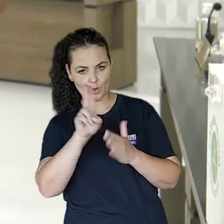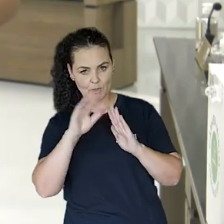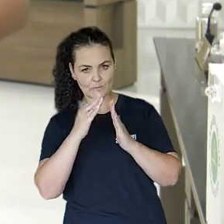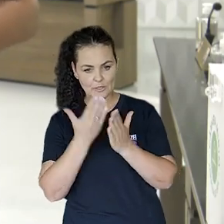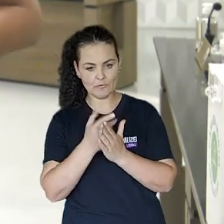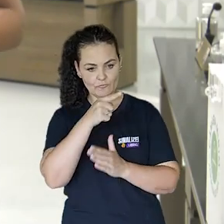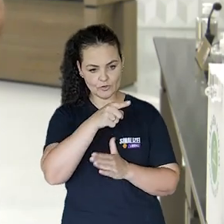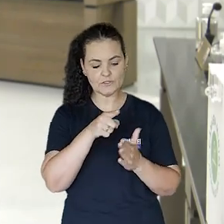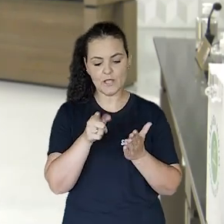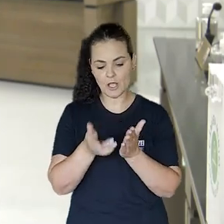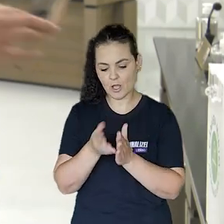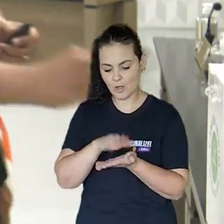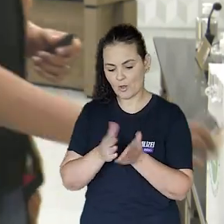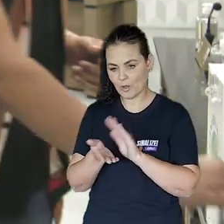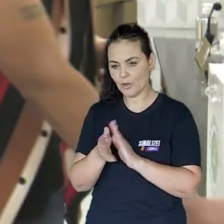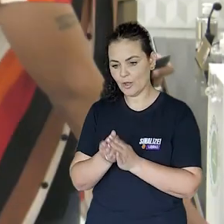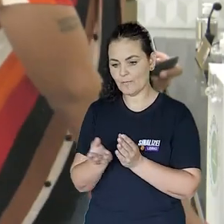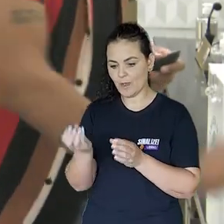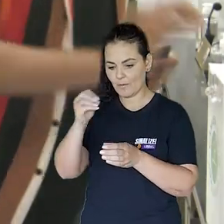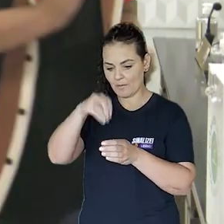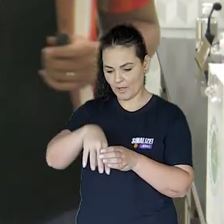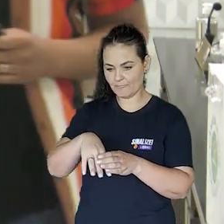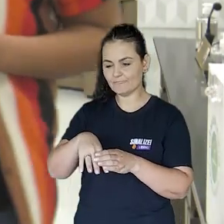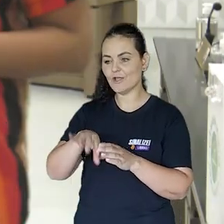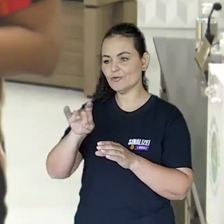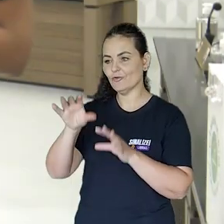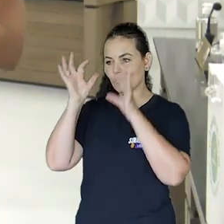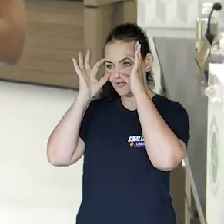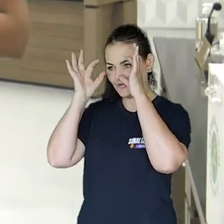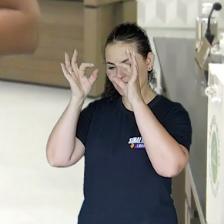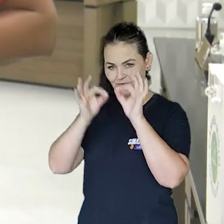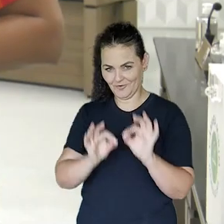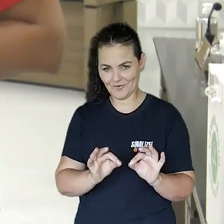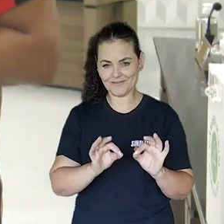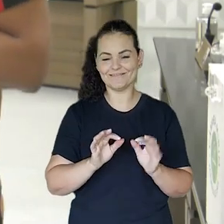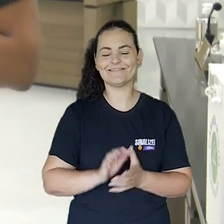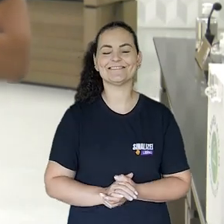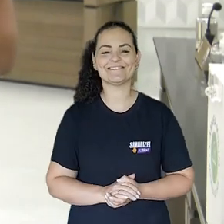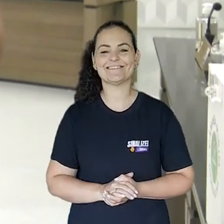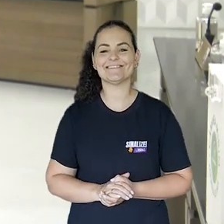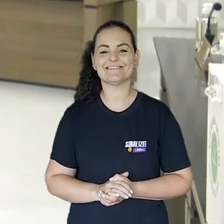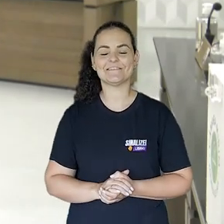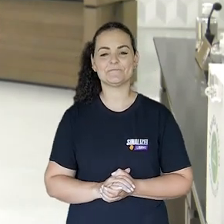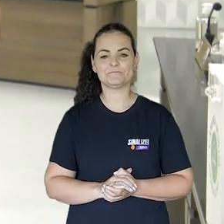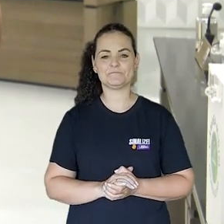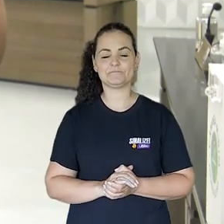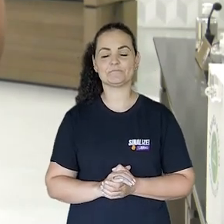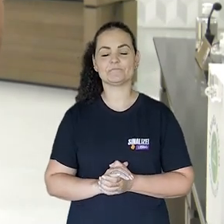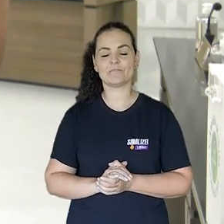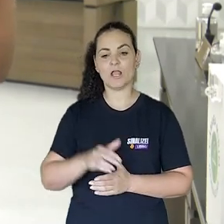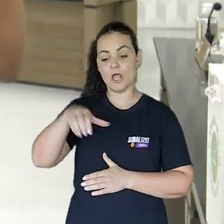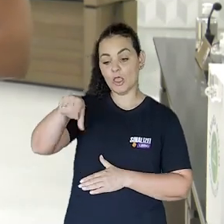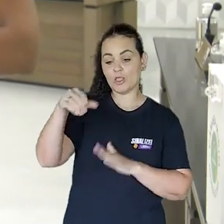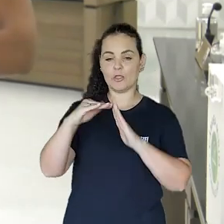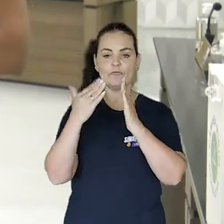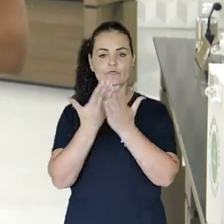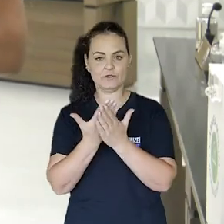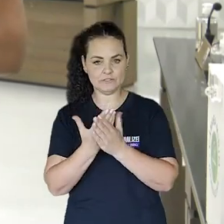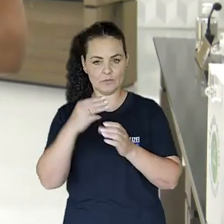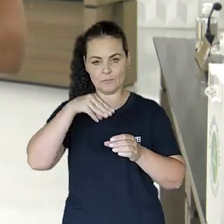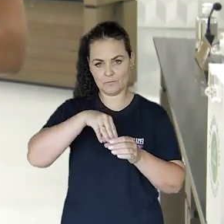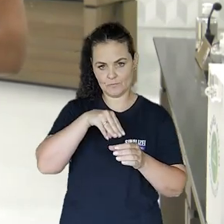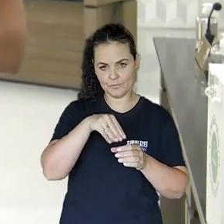vou tirar o teu óculos, né? Porque vai que estamos então, vamos ao vivo. Lá. Entre as 9 escolas, então, municipais